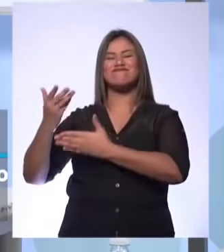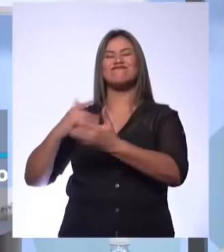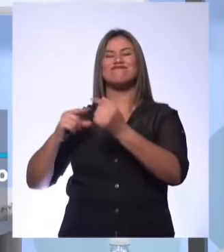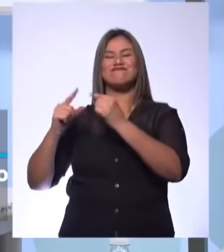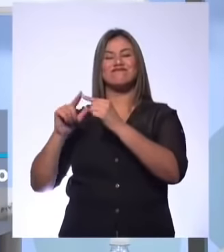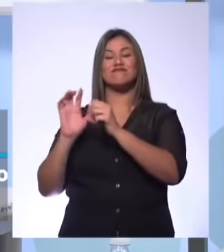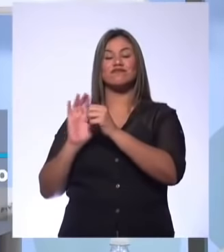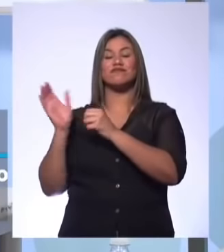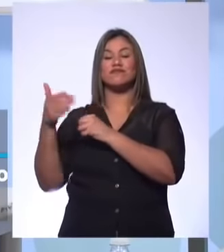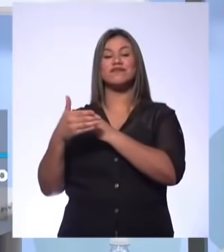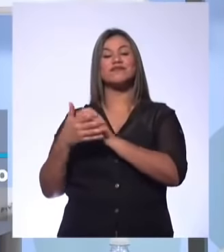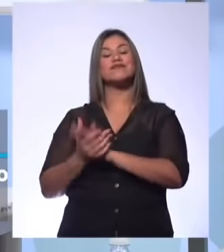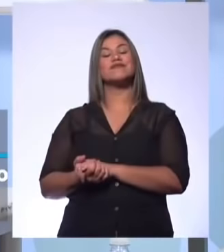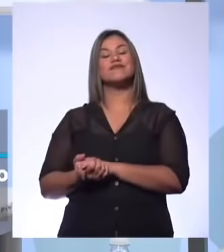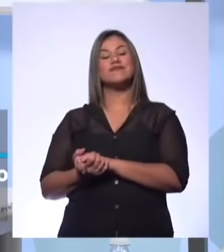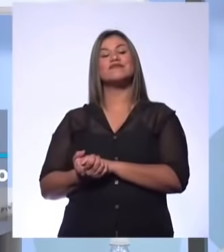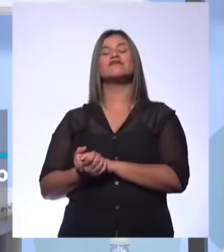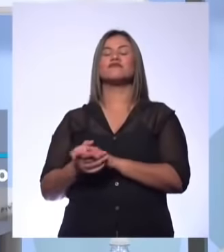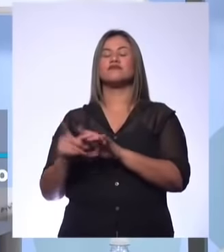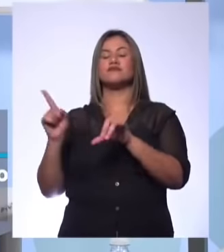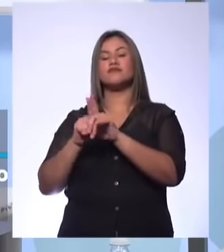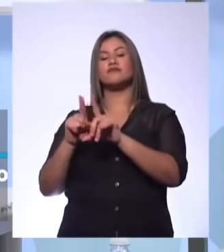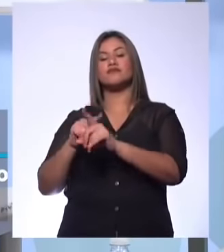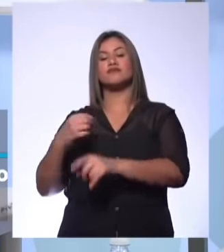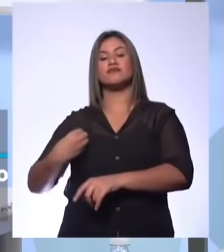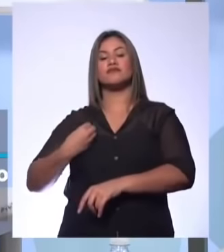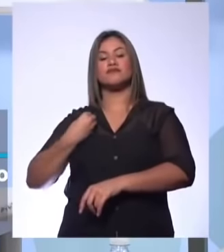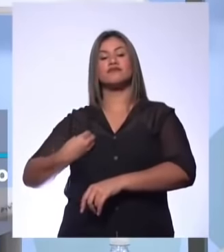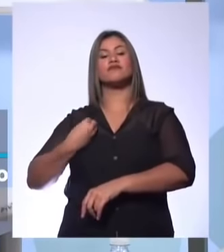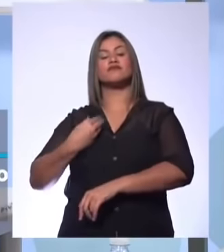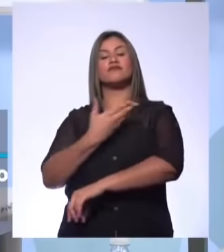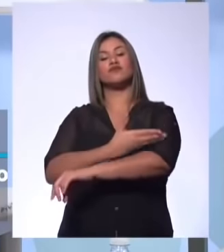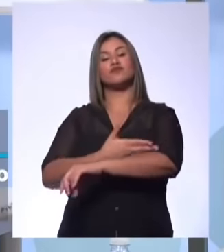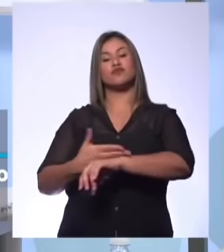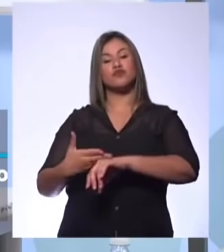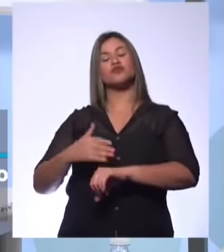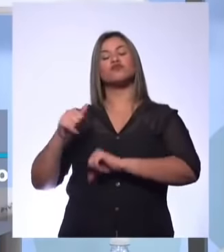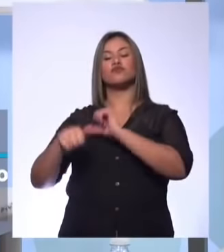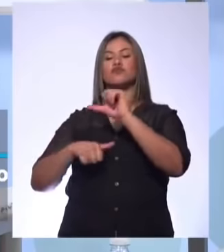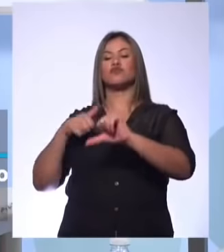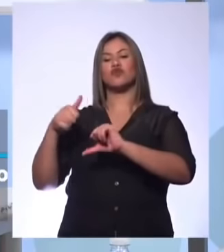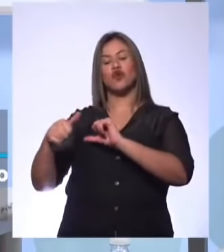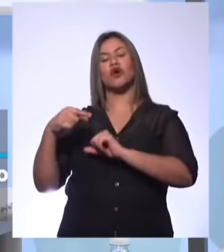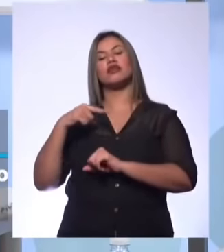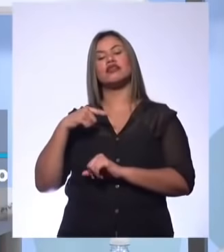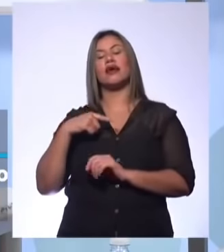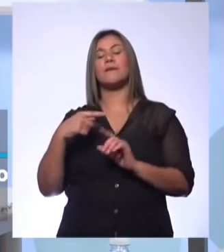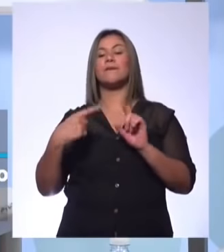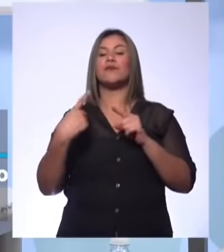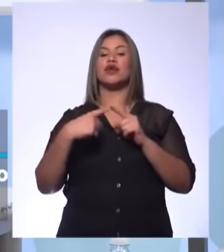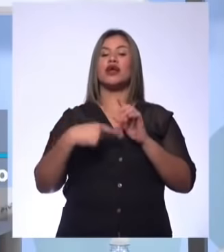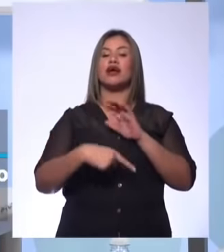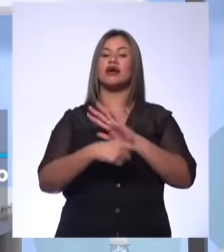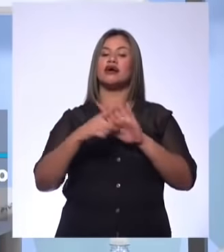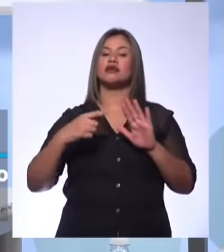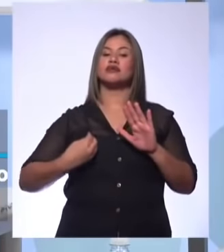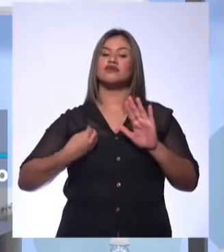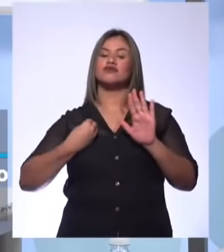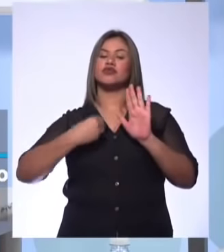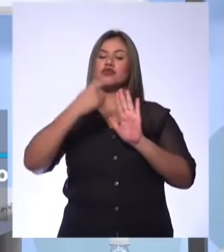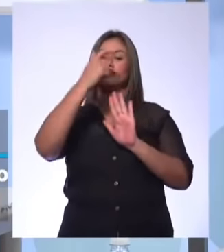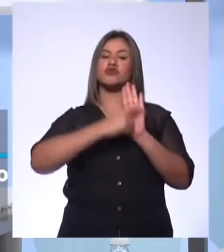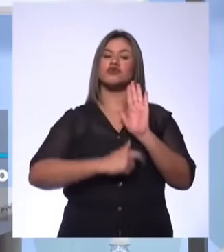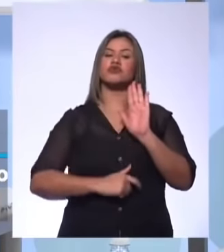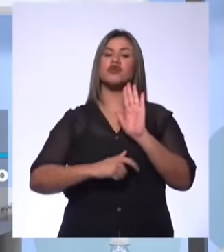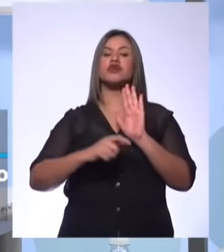ocidental e também mudaram a forma como eles iam viver agora, porque até então eles viviam em um modelo que nós chamamos na historiografia